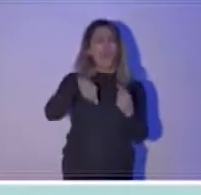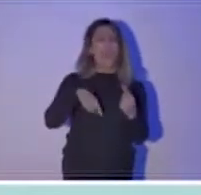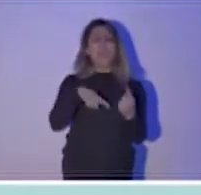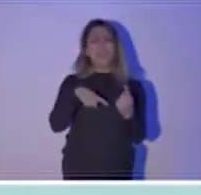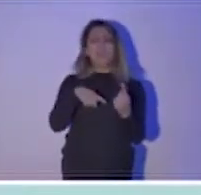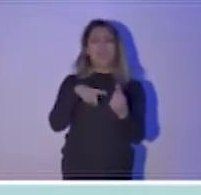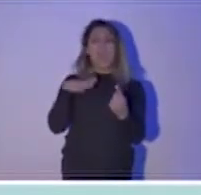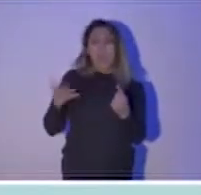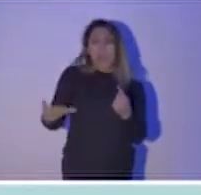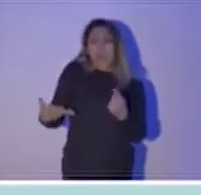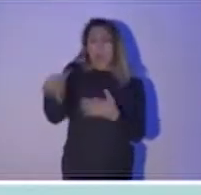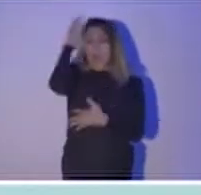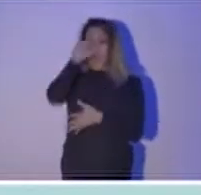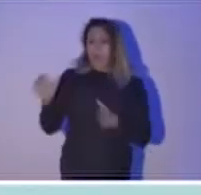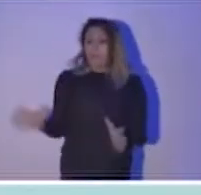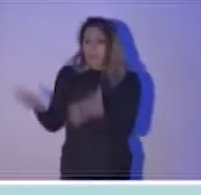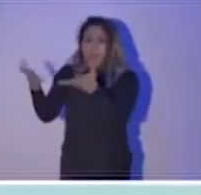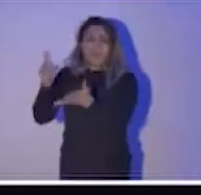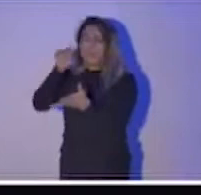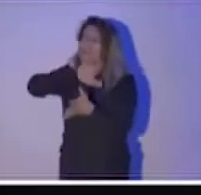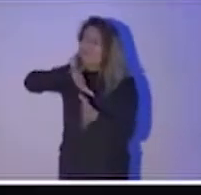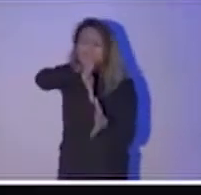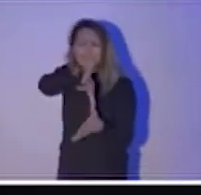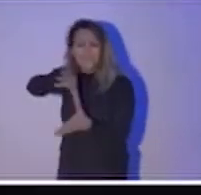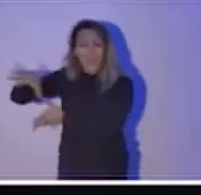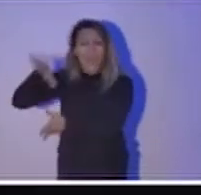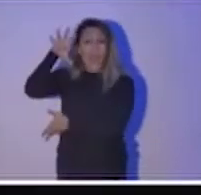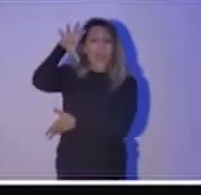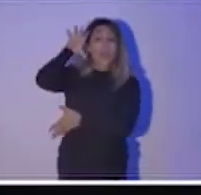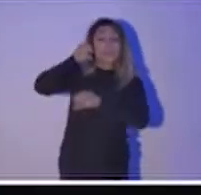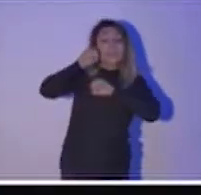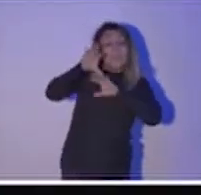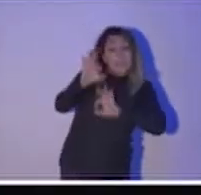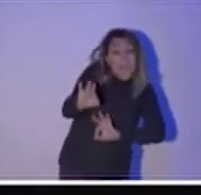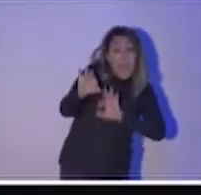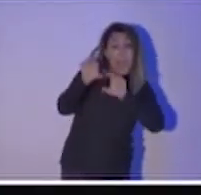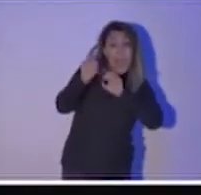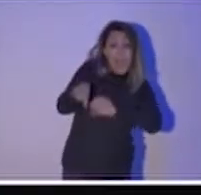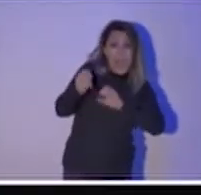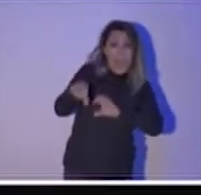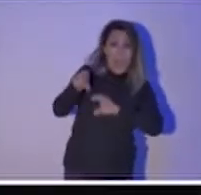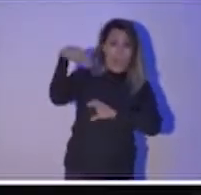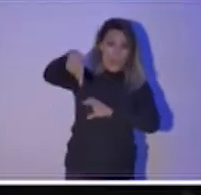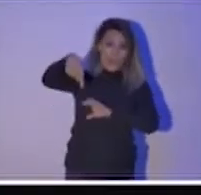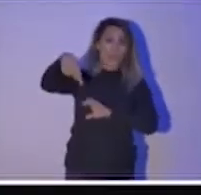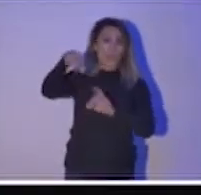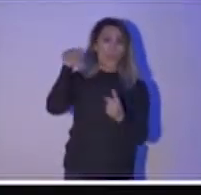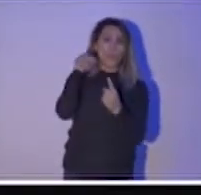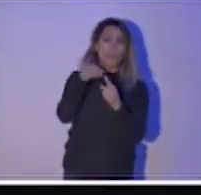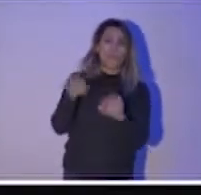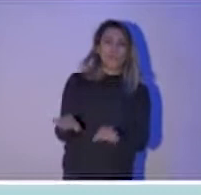Eu preciso ensinar o que é certo na idade certa. E a avaliação, ela é bússola. Ela é bússola. Toda vez que eu falo